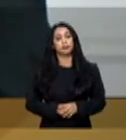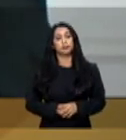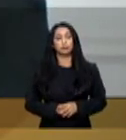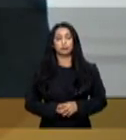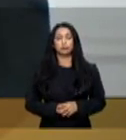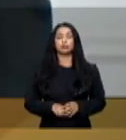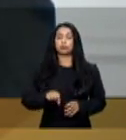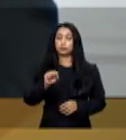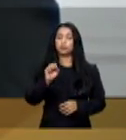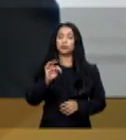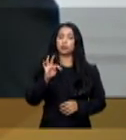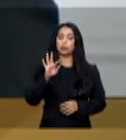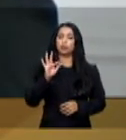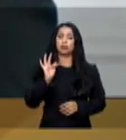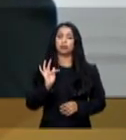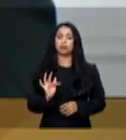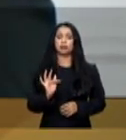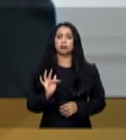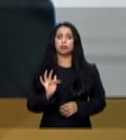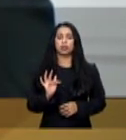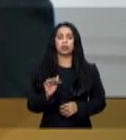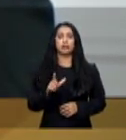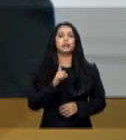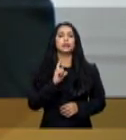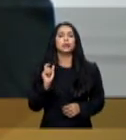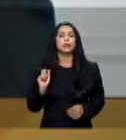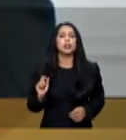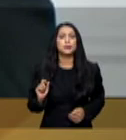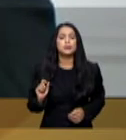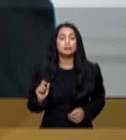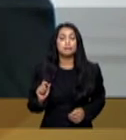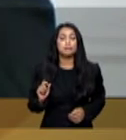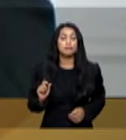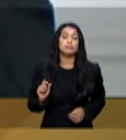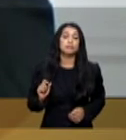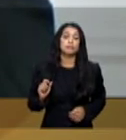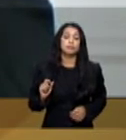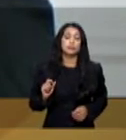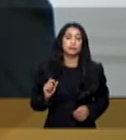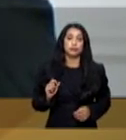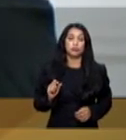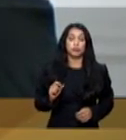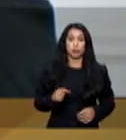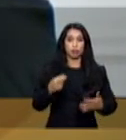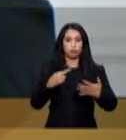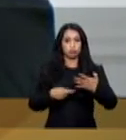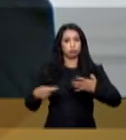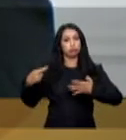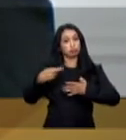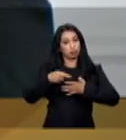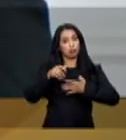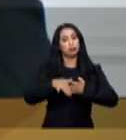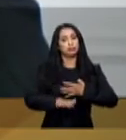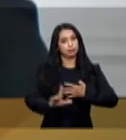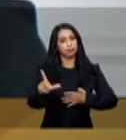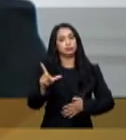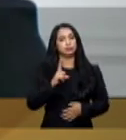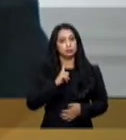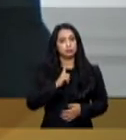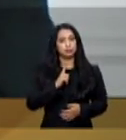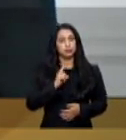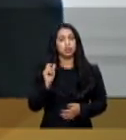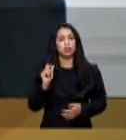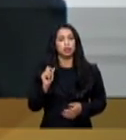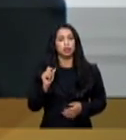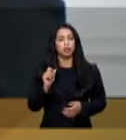Supremo Tribunal Federal, vai acarretar, até porque repercussão geral terá, os denominados